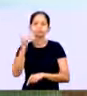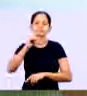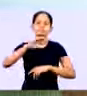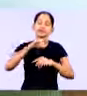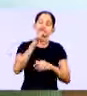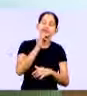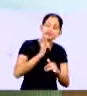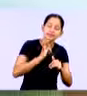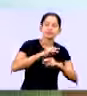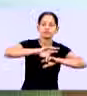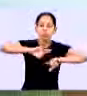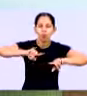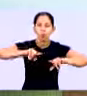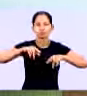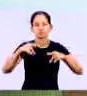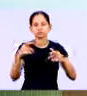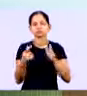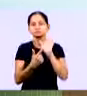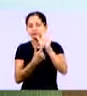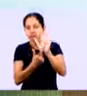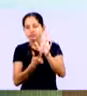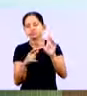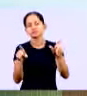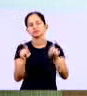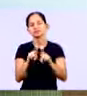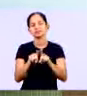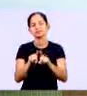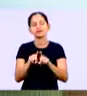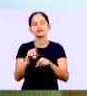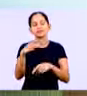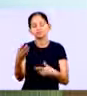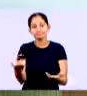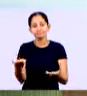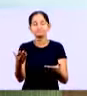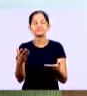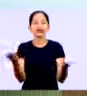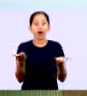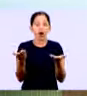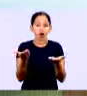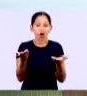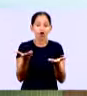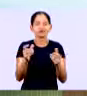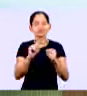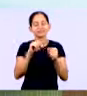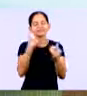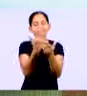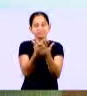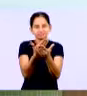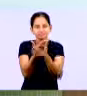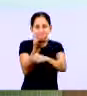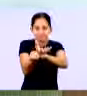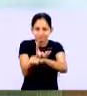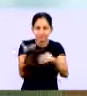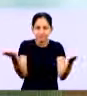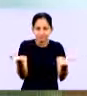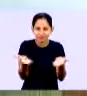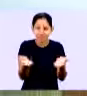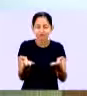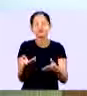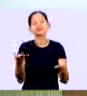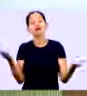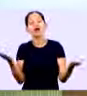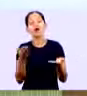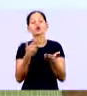daqueles exemplos, daqueles modelos que nós trabalhamos durante esse semestre, né? Durante essa disciplina, tá? Mas vamos aqui para a